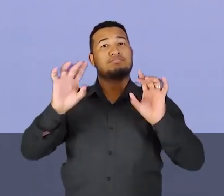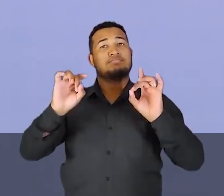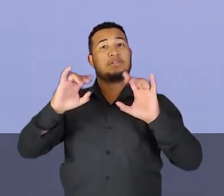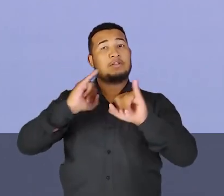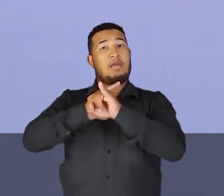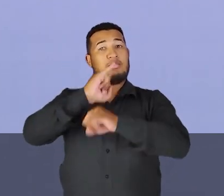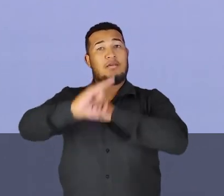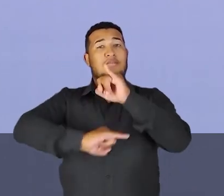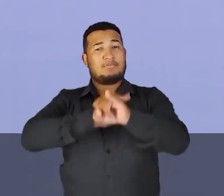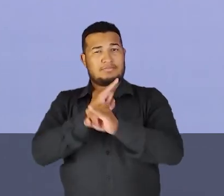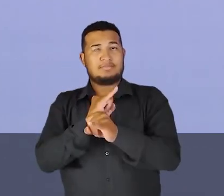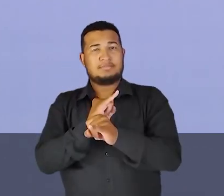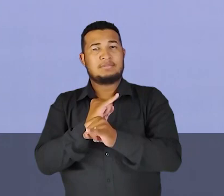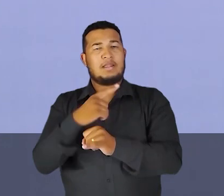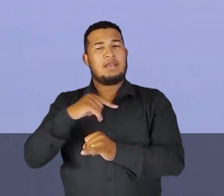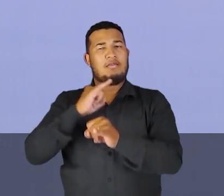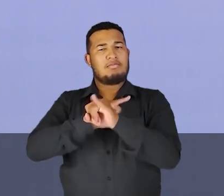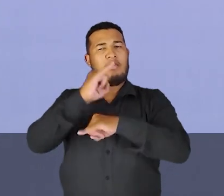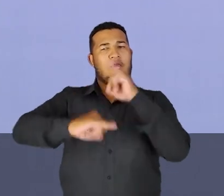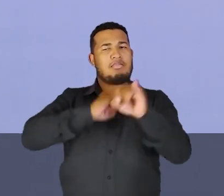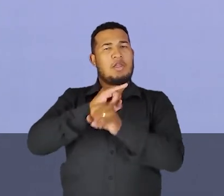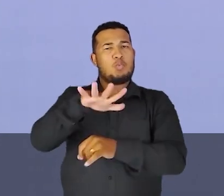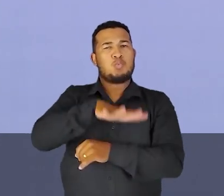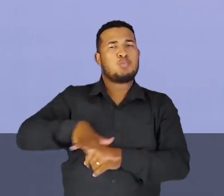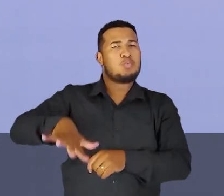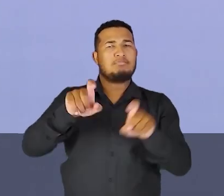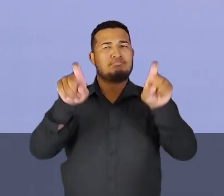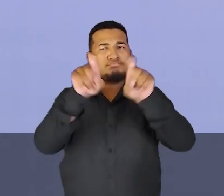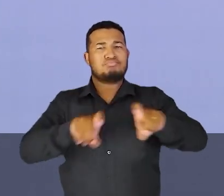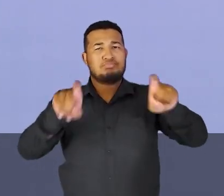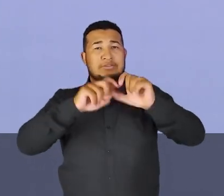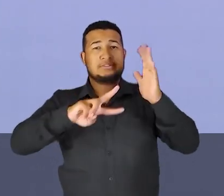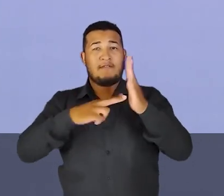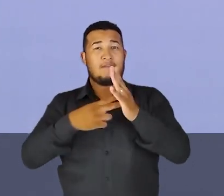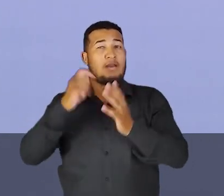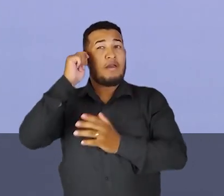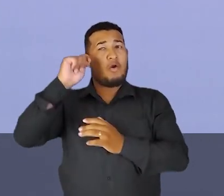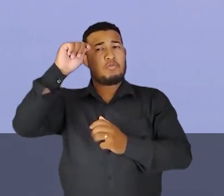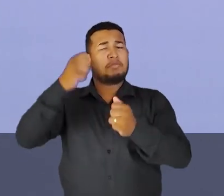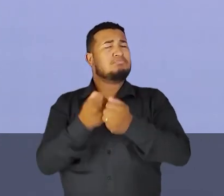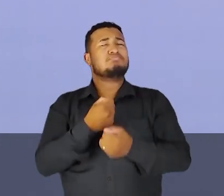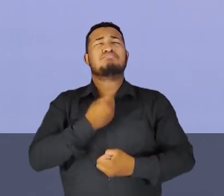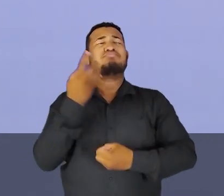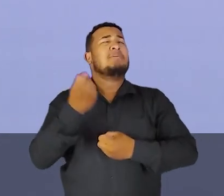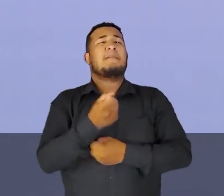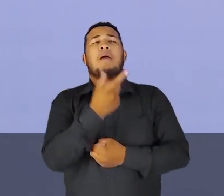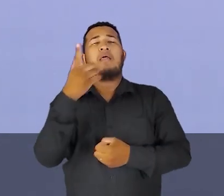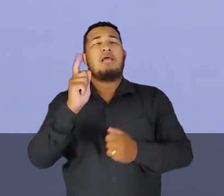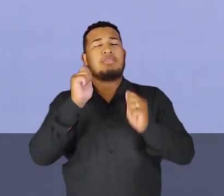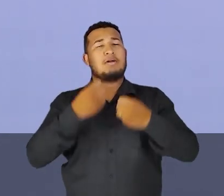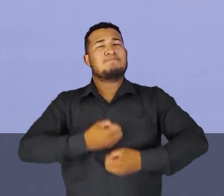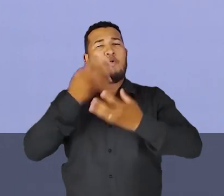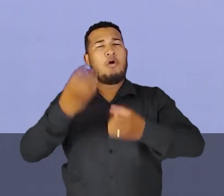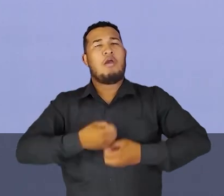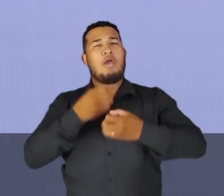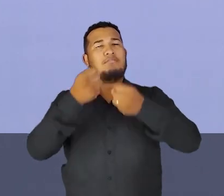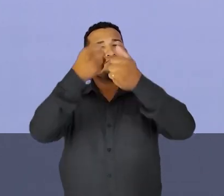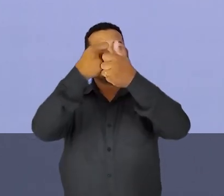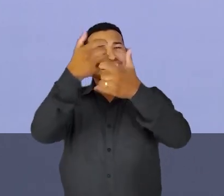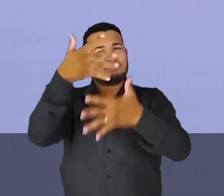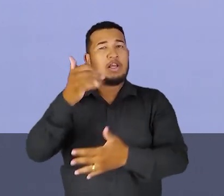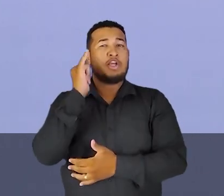virtual, né? Nós temos um ambiente virtual em que muitos autores se escrevem, né? Escrevem poemas,